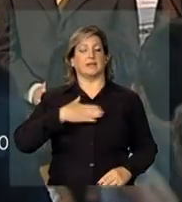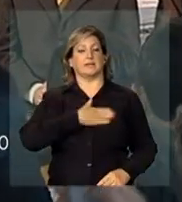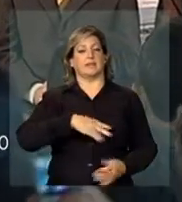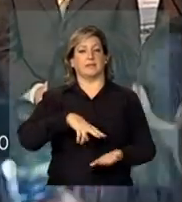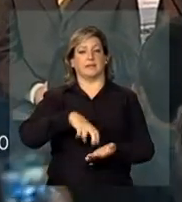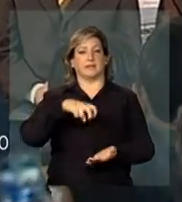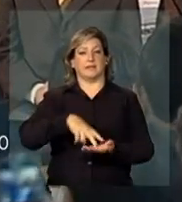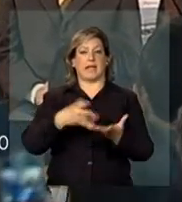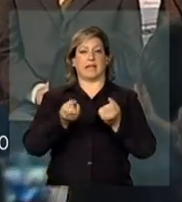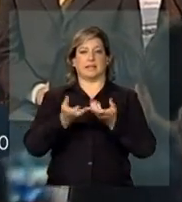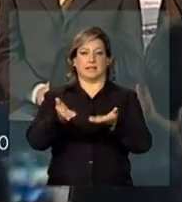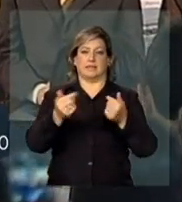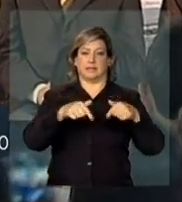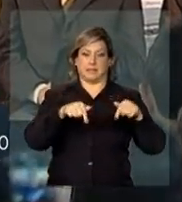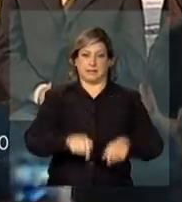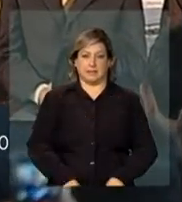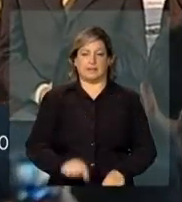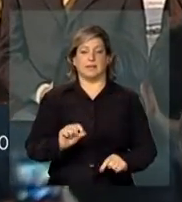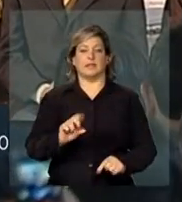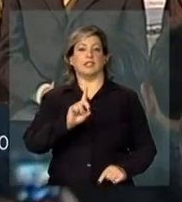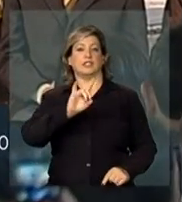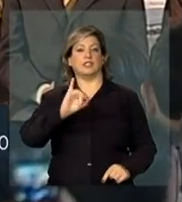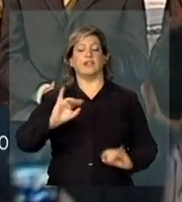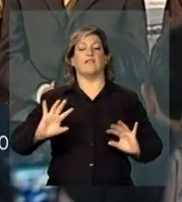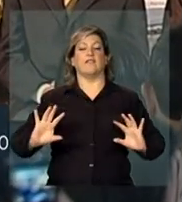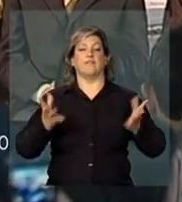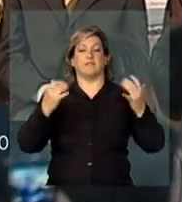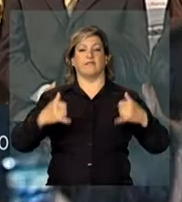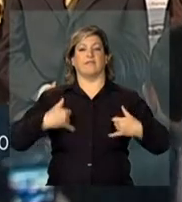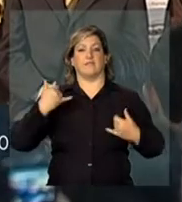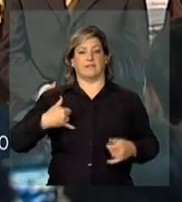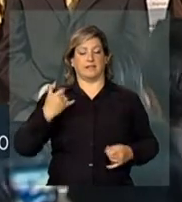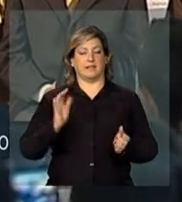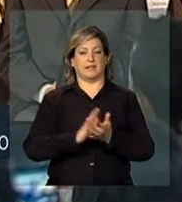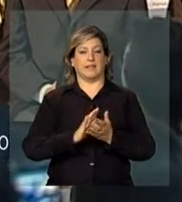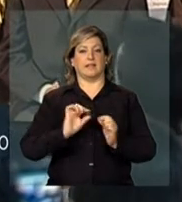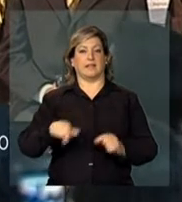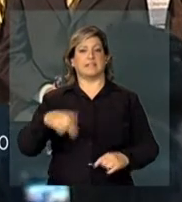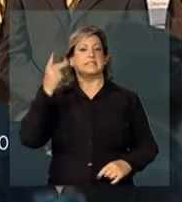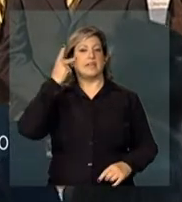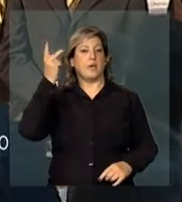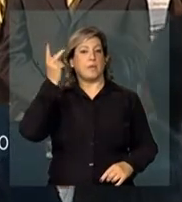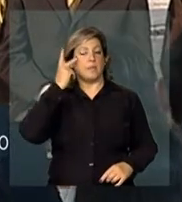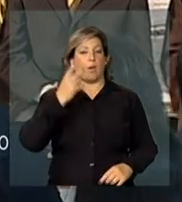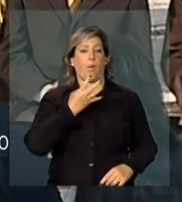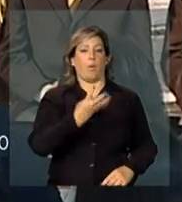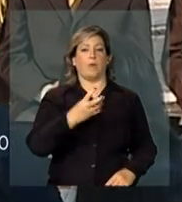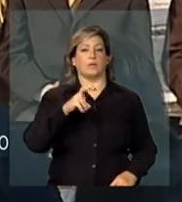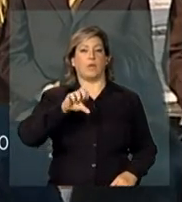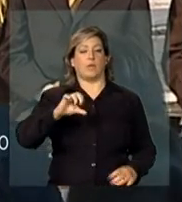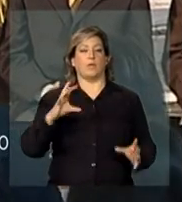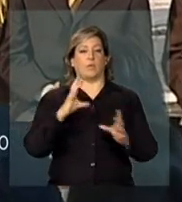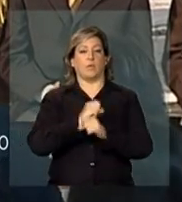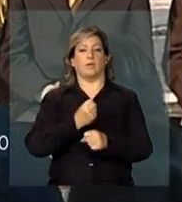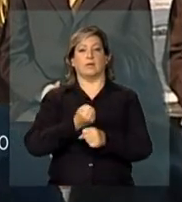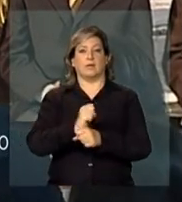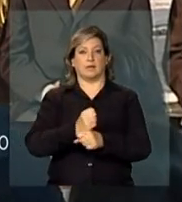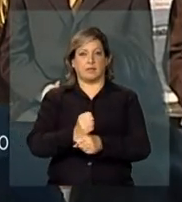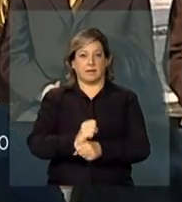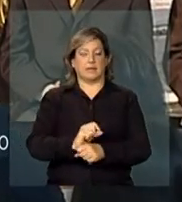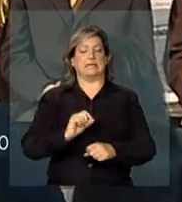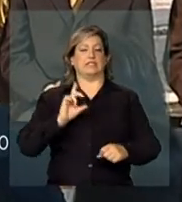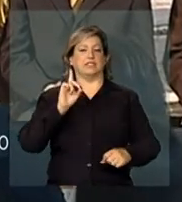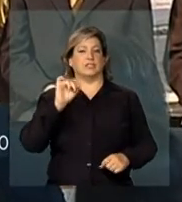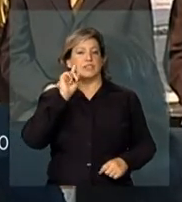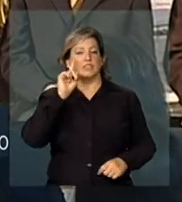no dia do aniversário da nossa cidade de São Paulo São 459 anos de vida de luta de